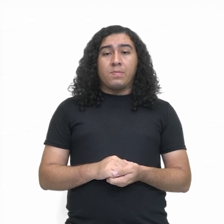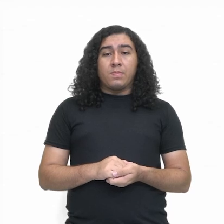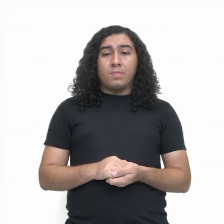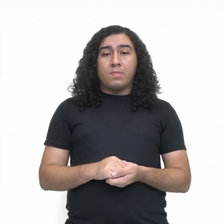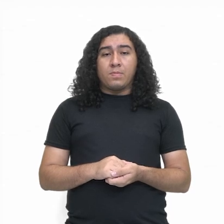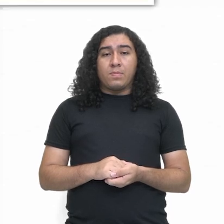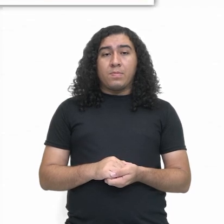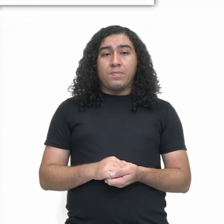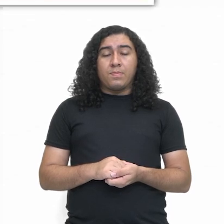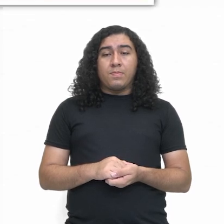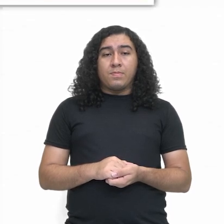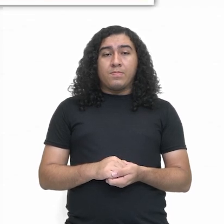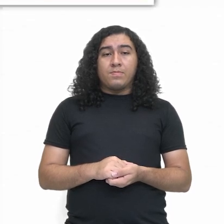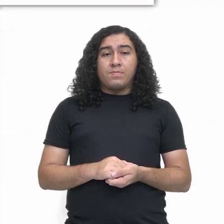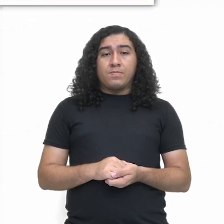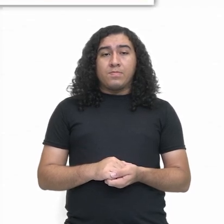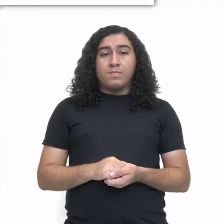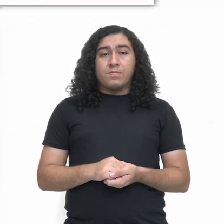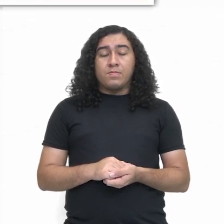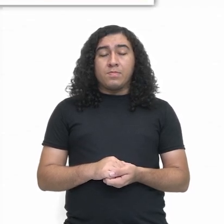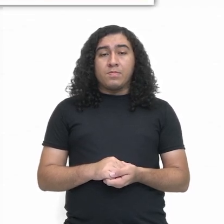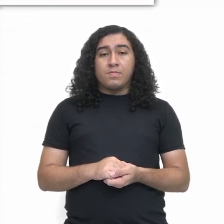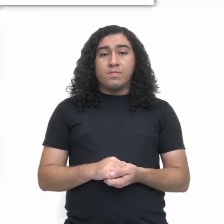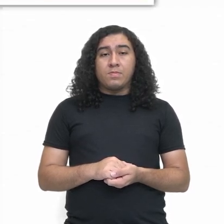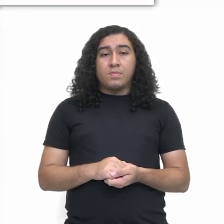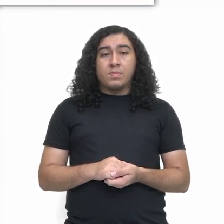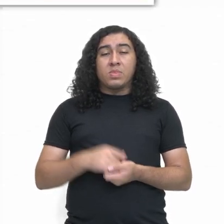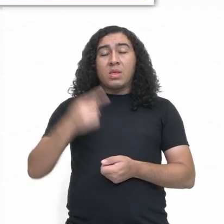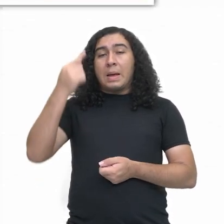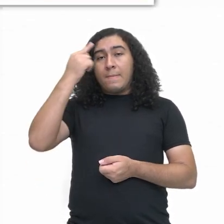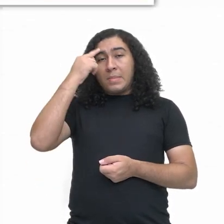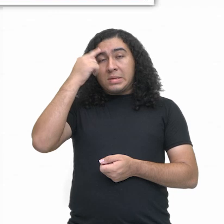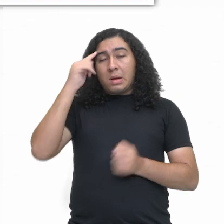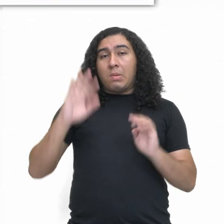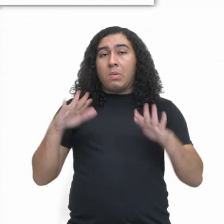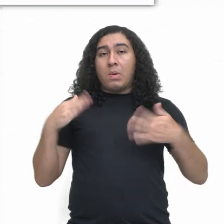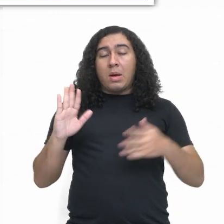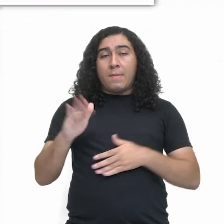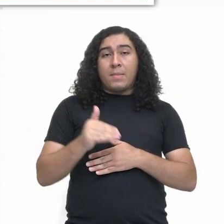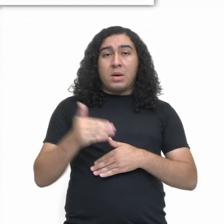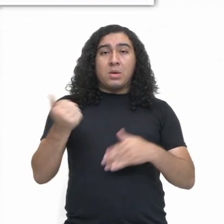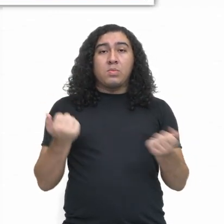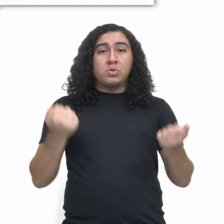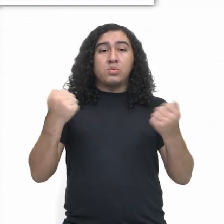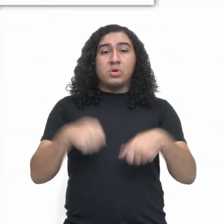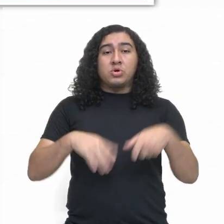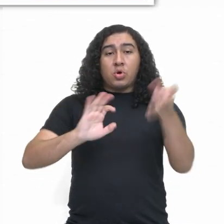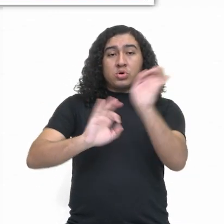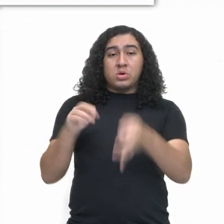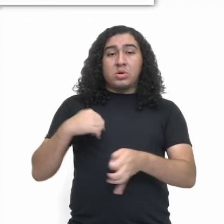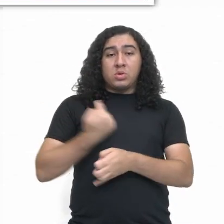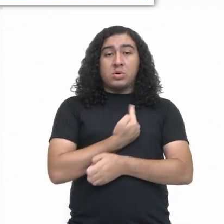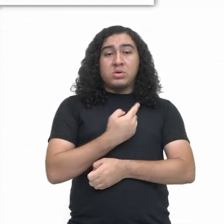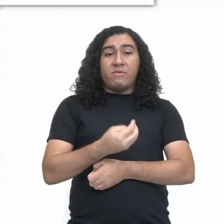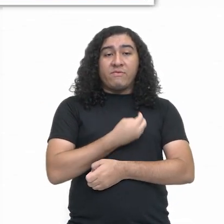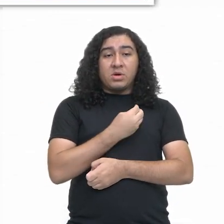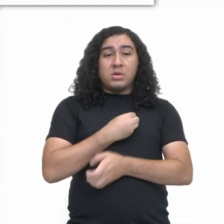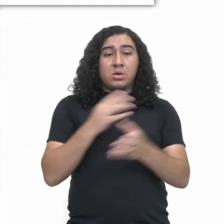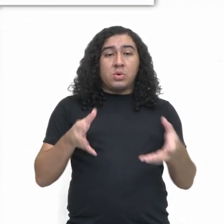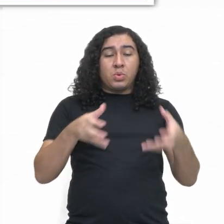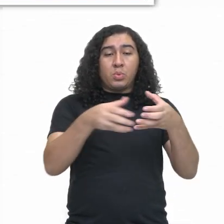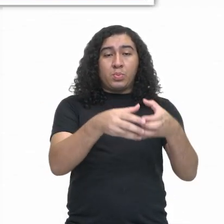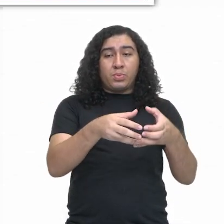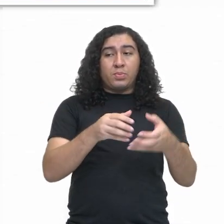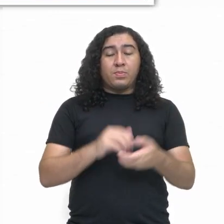política, a gente diz assim, que pensar qual é a melhor maneira de organizar a nossa vida